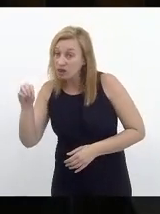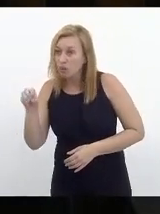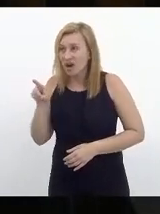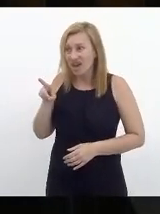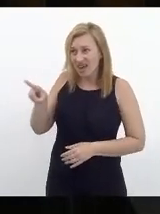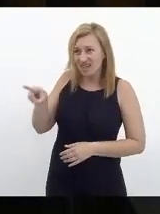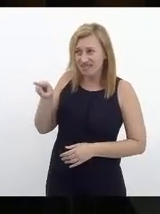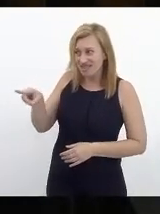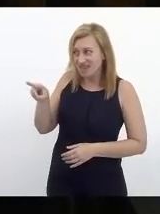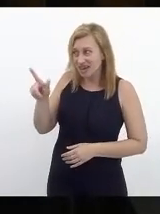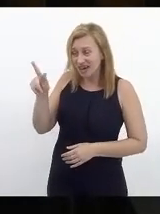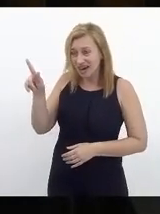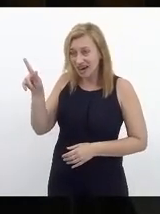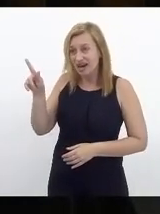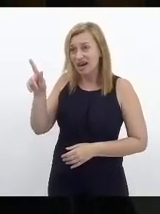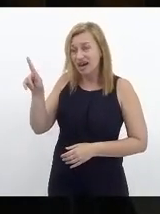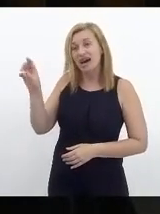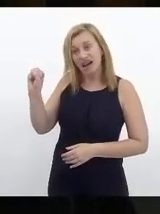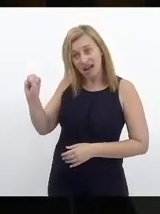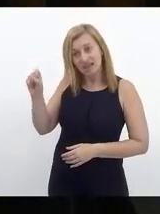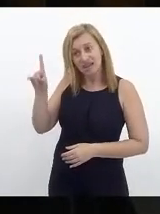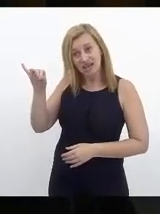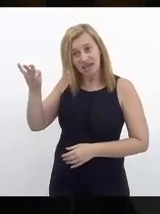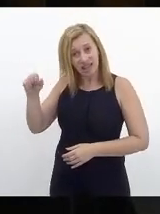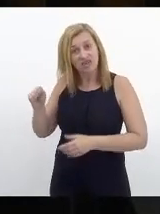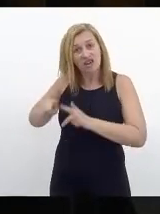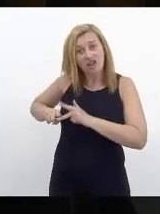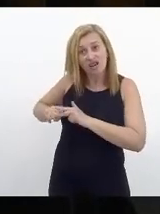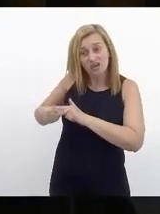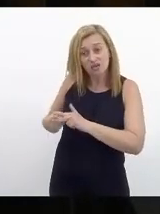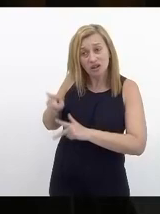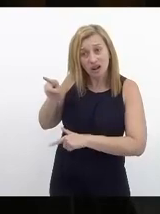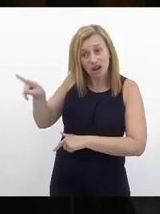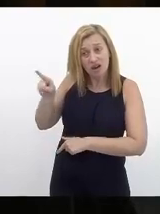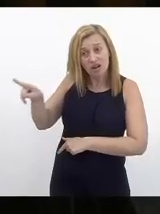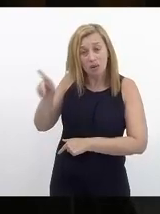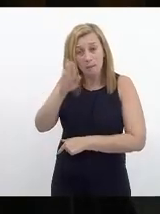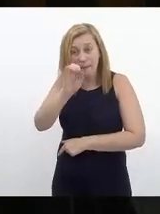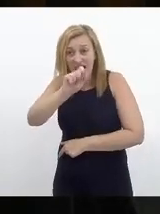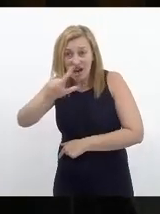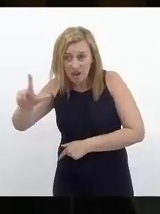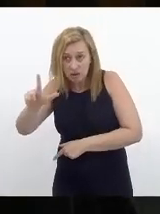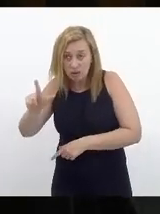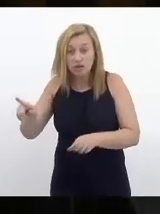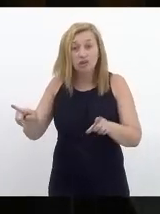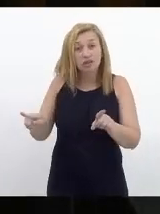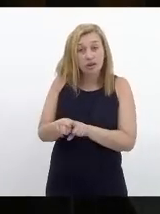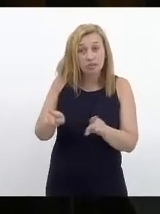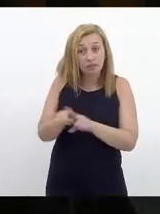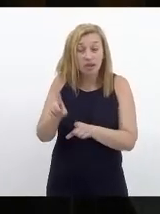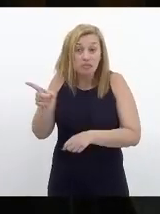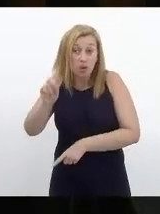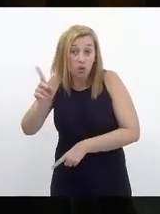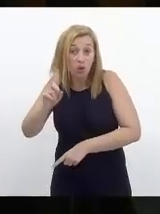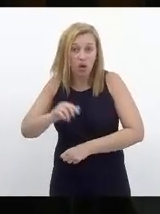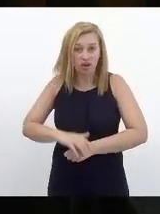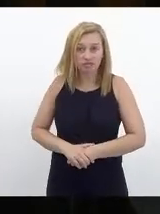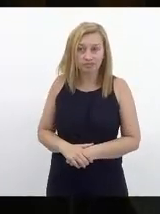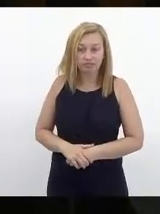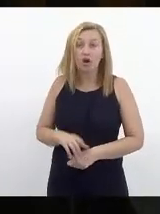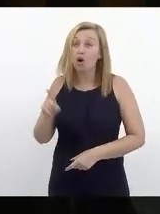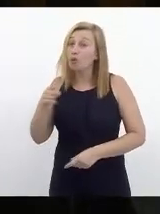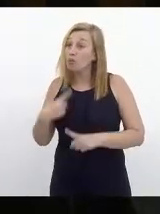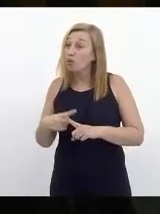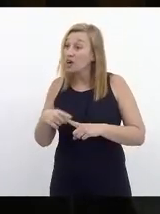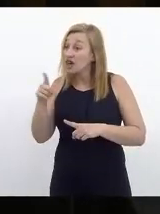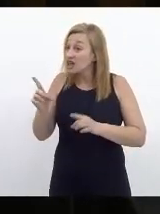encanado, deputada Alana, é reajustado pelo barril e pelo dólar. Porque eles vendem